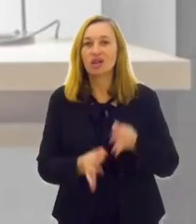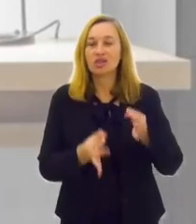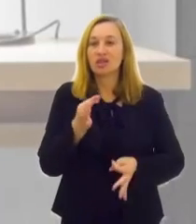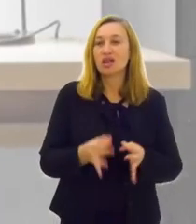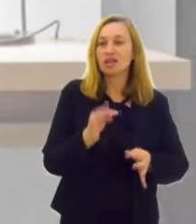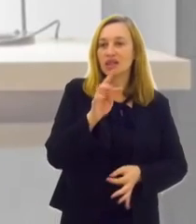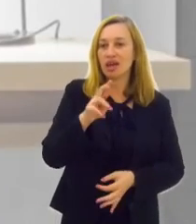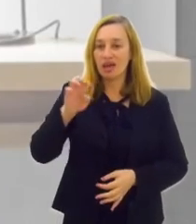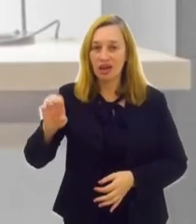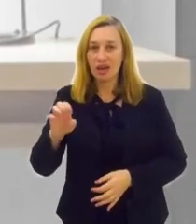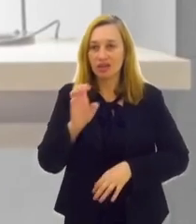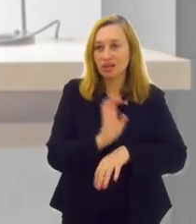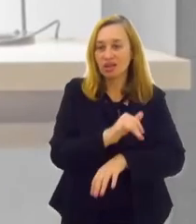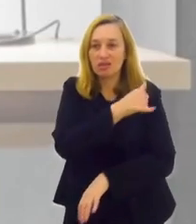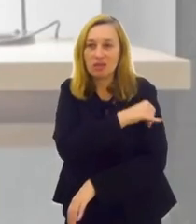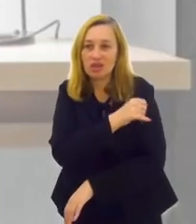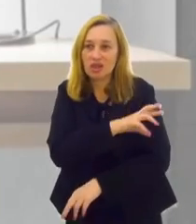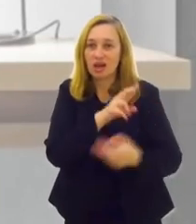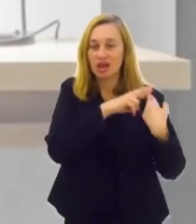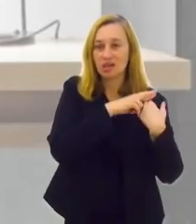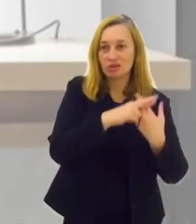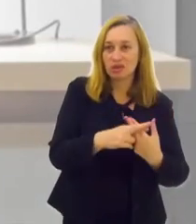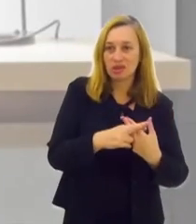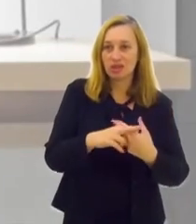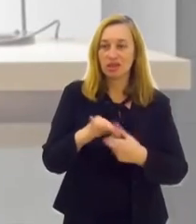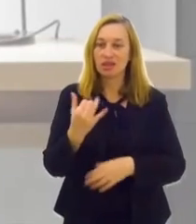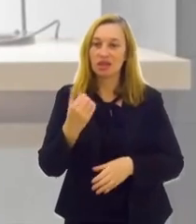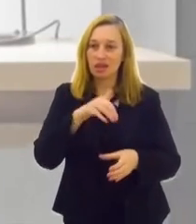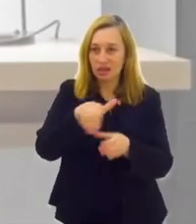TRE do Estado do Rio de Janeiro, responsável pela